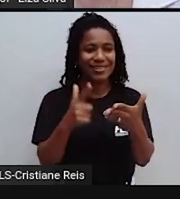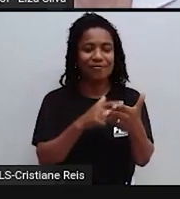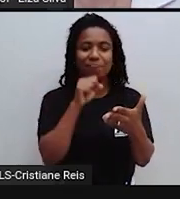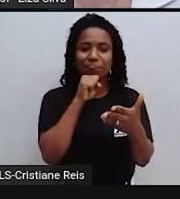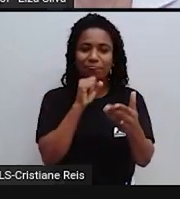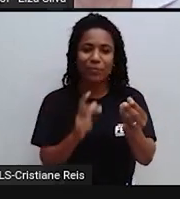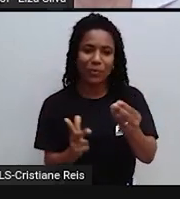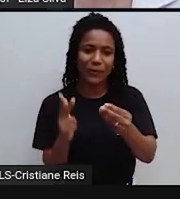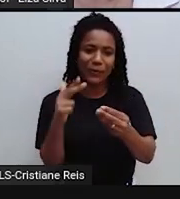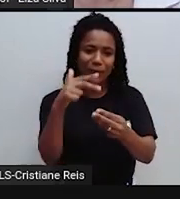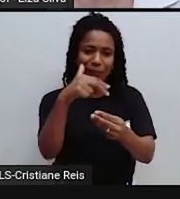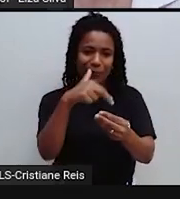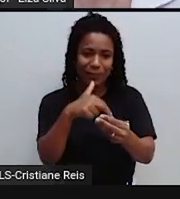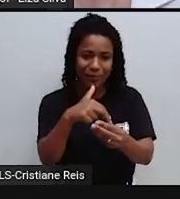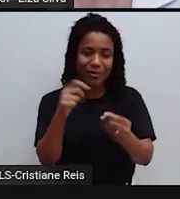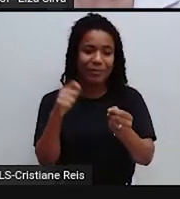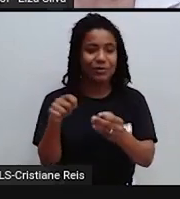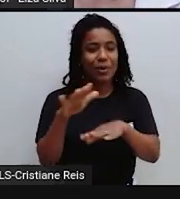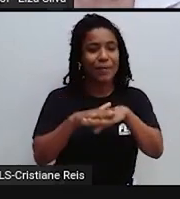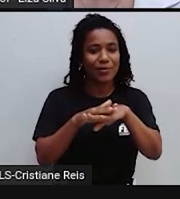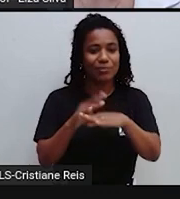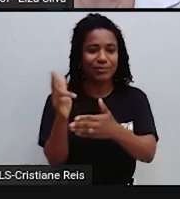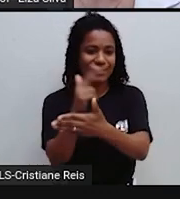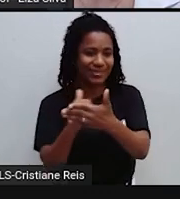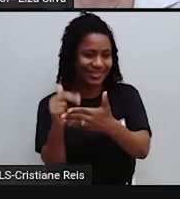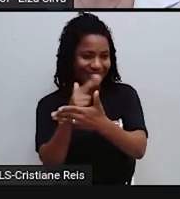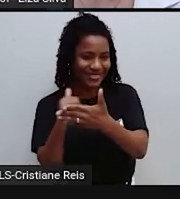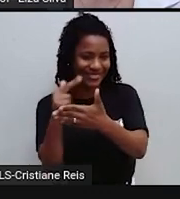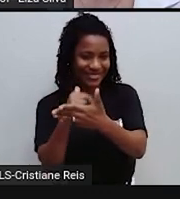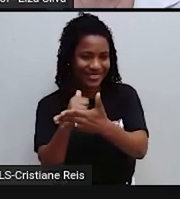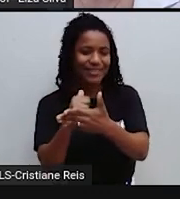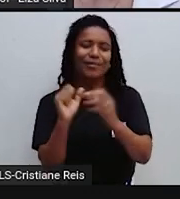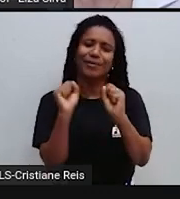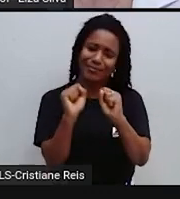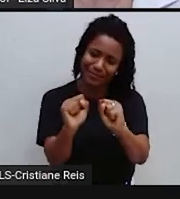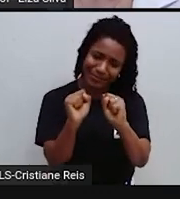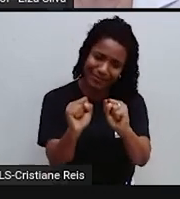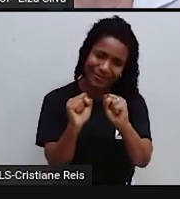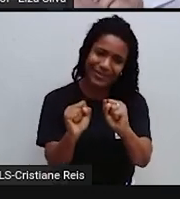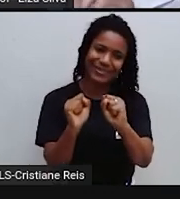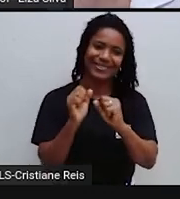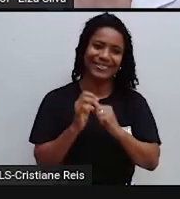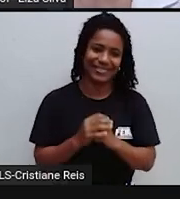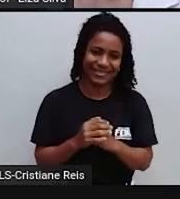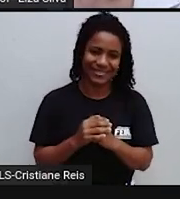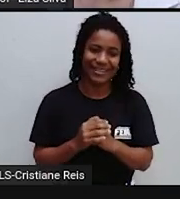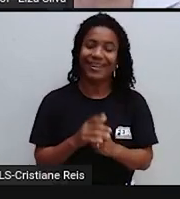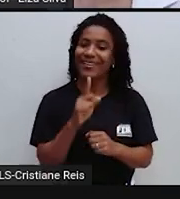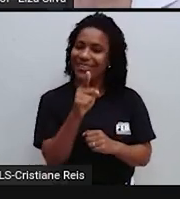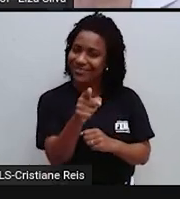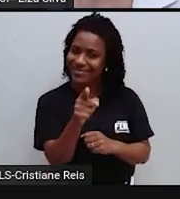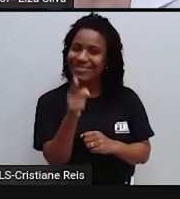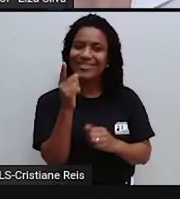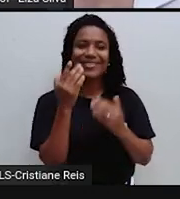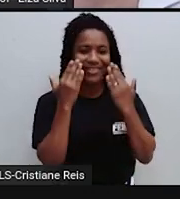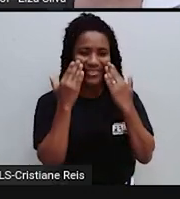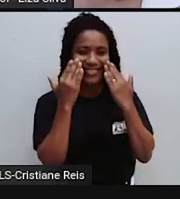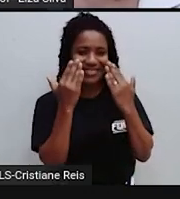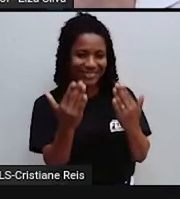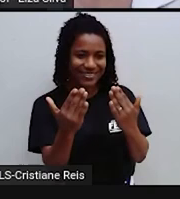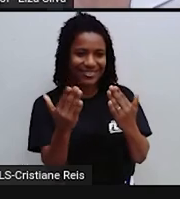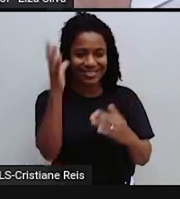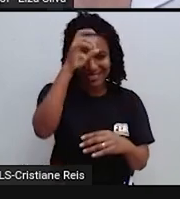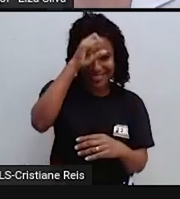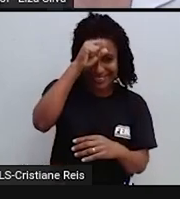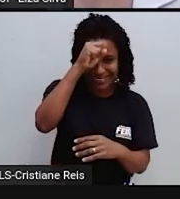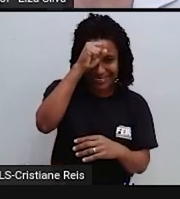sua criatividade desenhando as ações. Ok, students? Agora é a sua vez de mostrar que